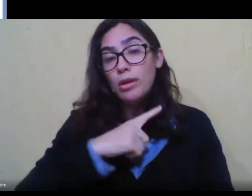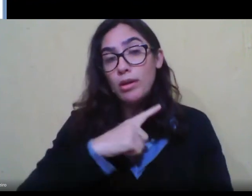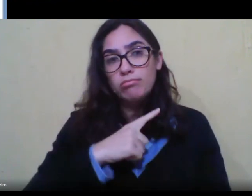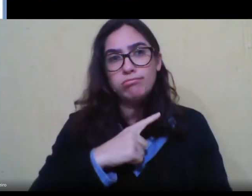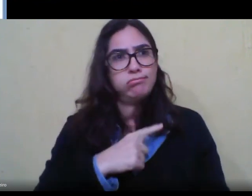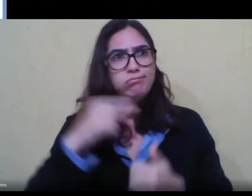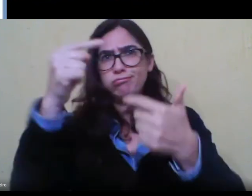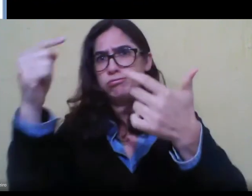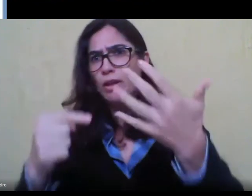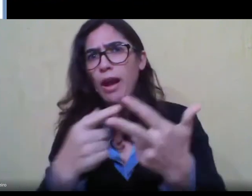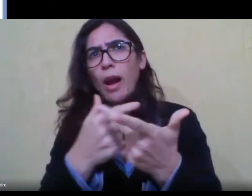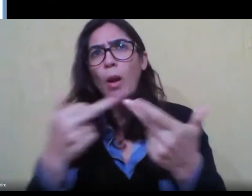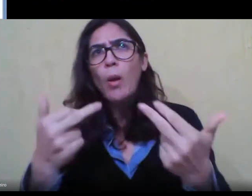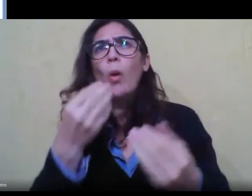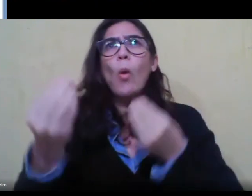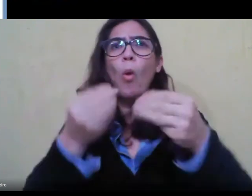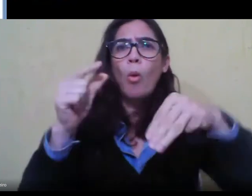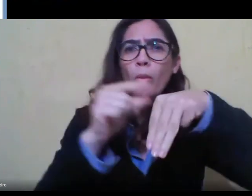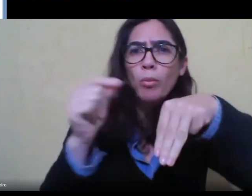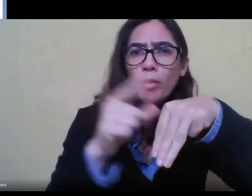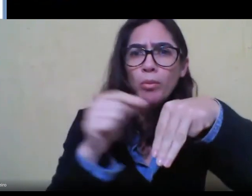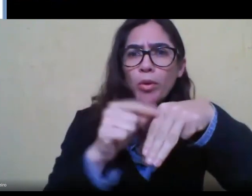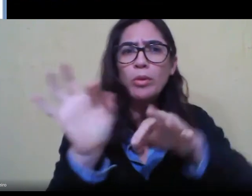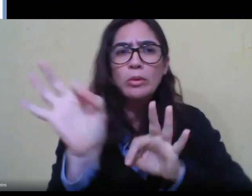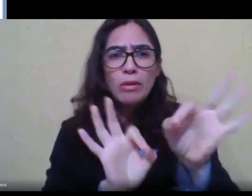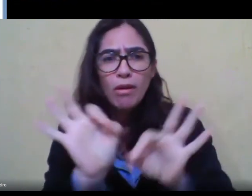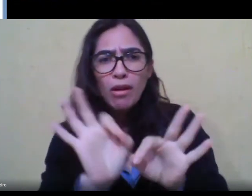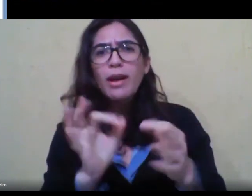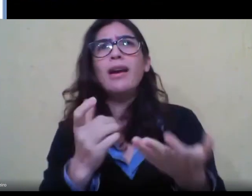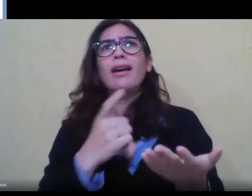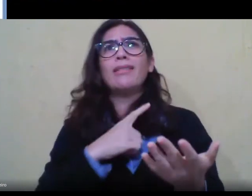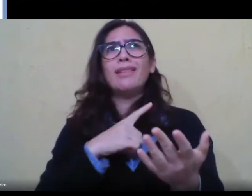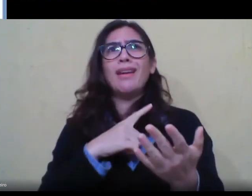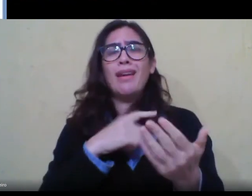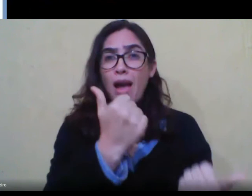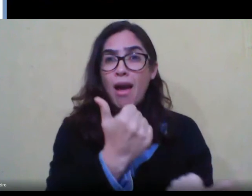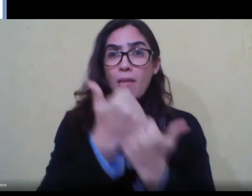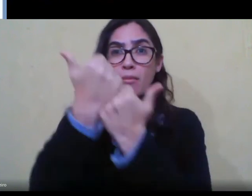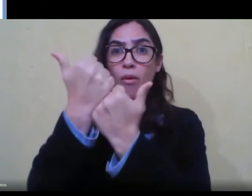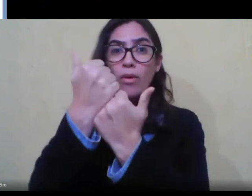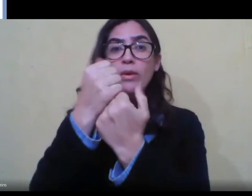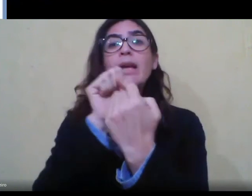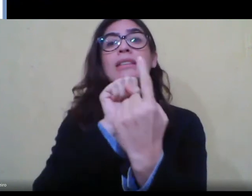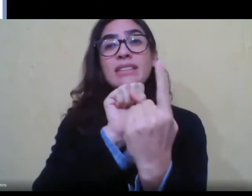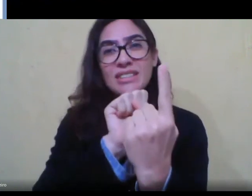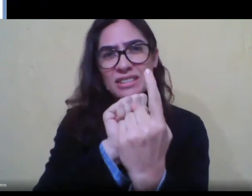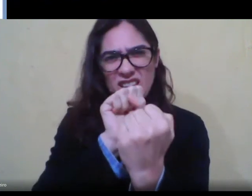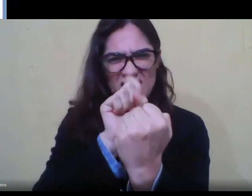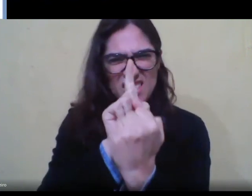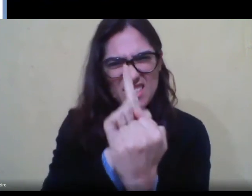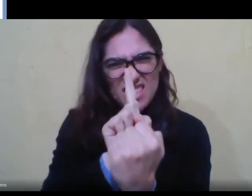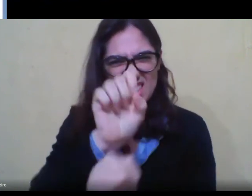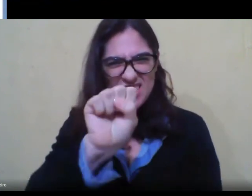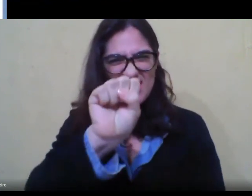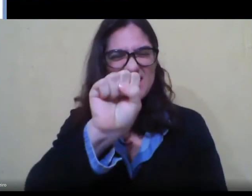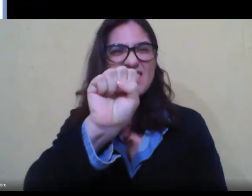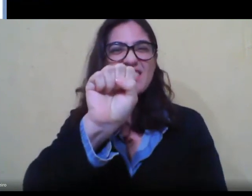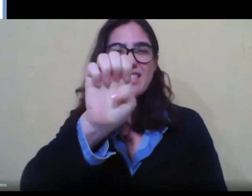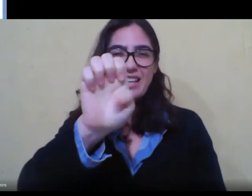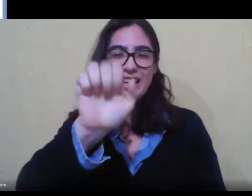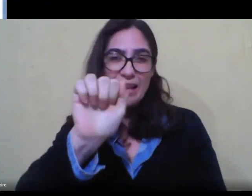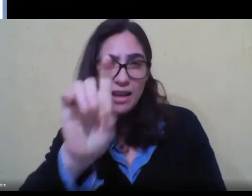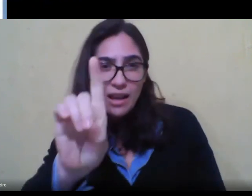configuração. Esses canais a gente está sendo criado, a gente ainda não teve a oportunidade de falar sobre o novo Moodle, mas a gente pode também